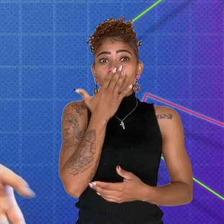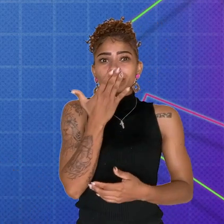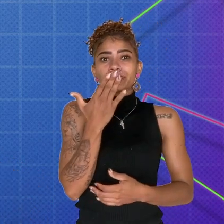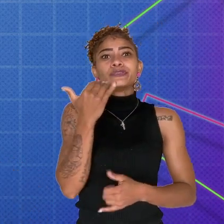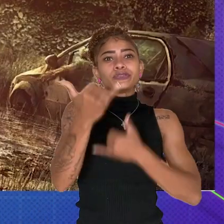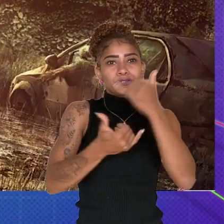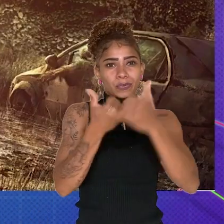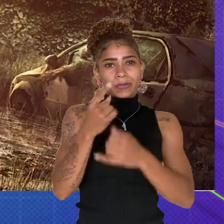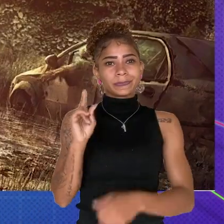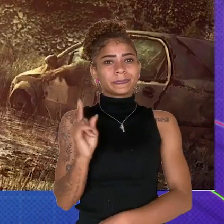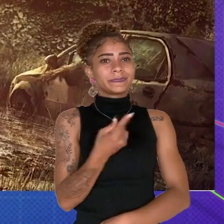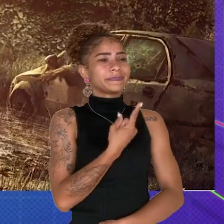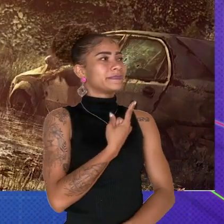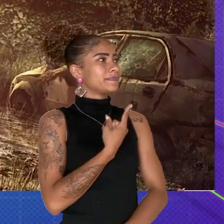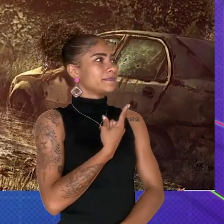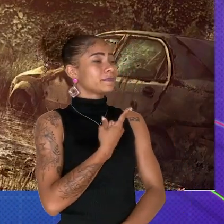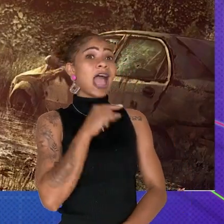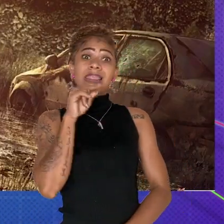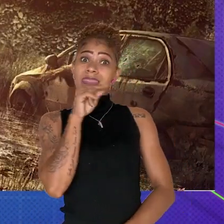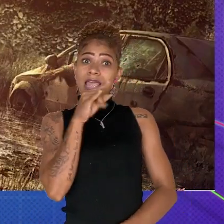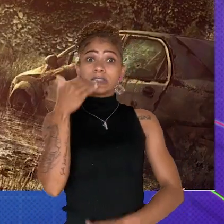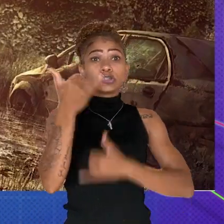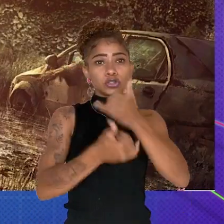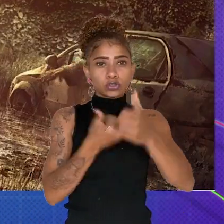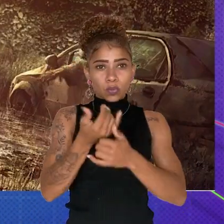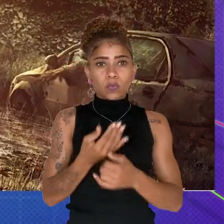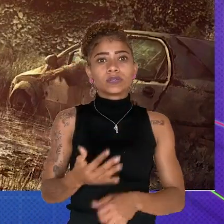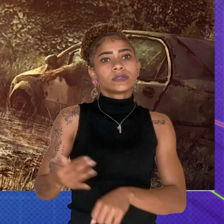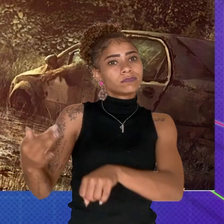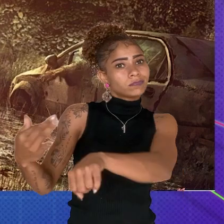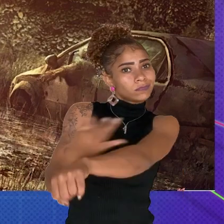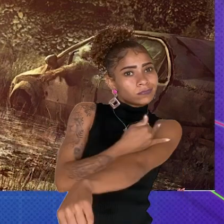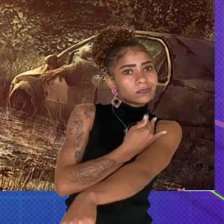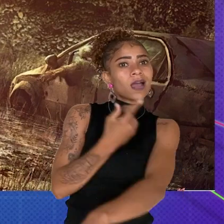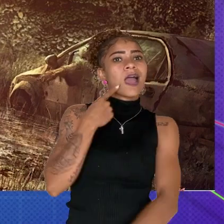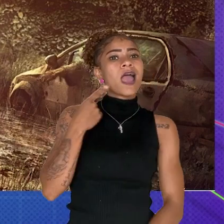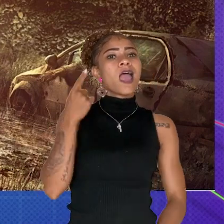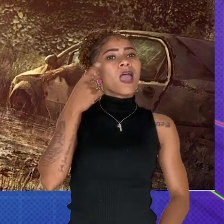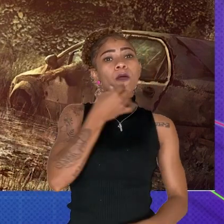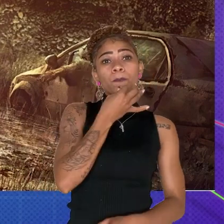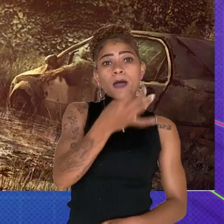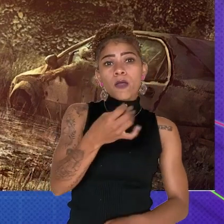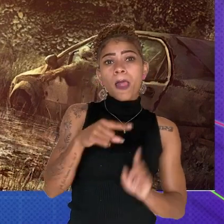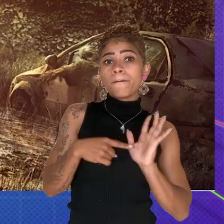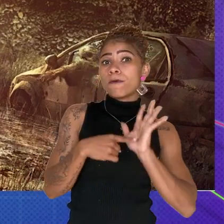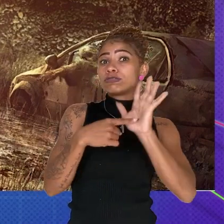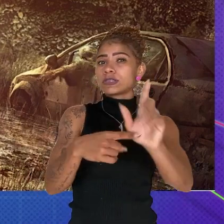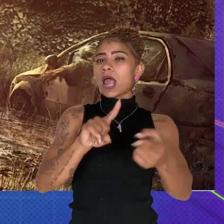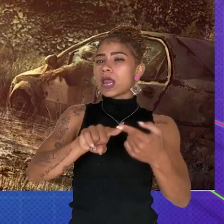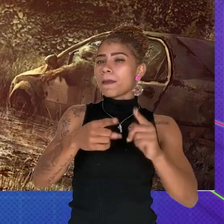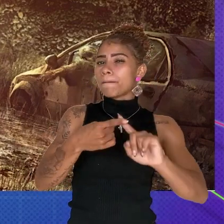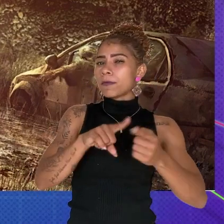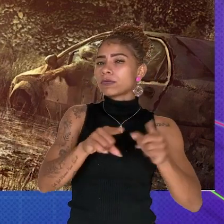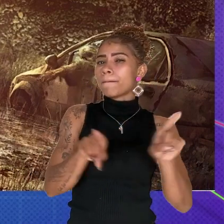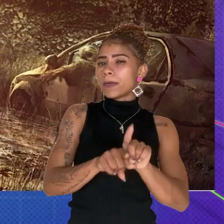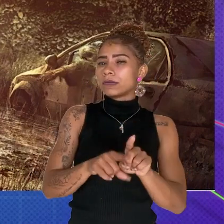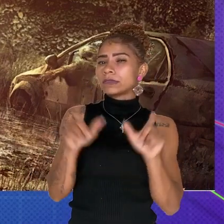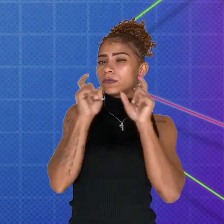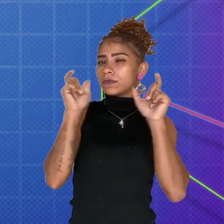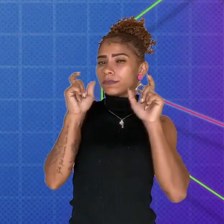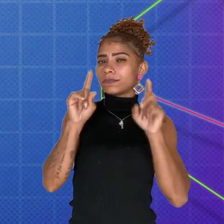mecânica? The Last of Us. Nesse jogo de sobrevivência e aventura, o barulho é usado para alertar inimigos e criar tensão e